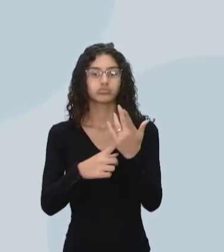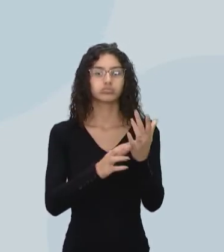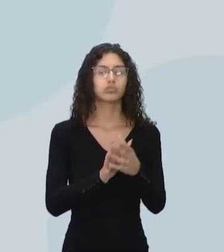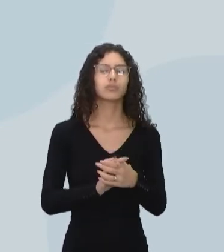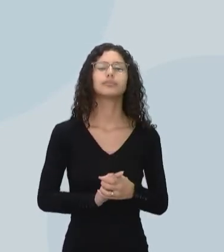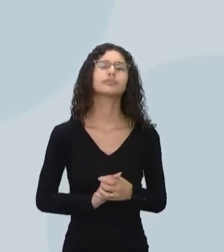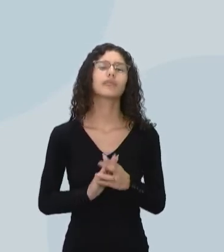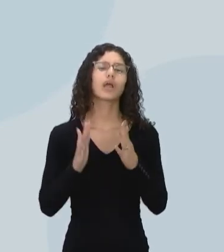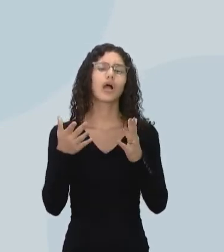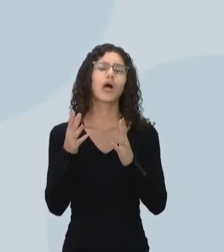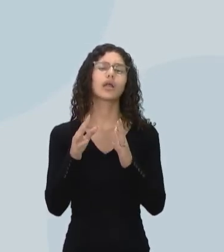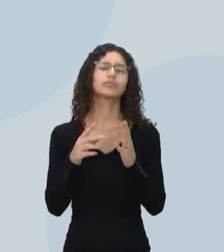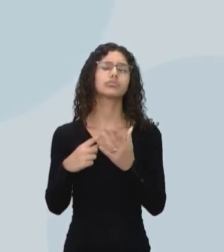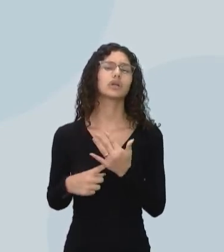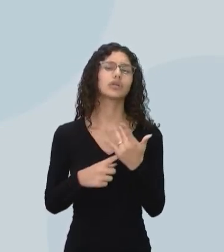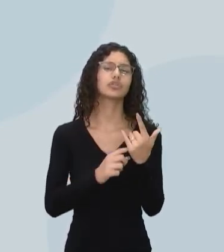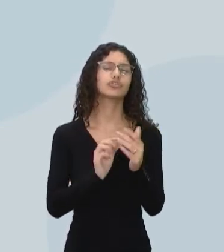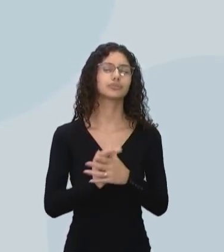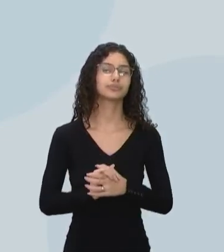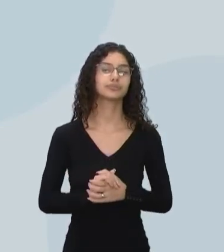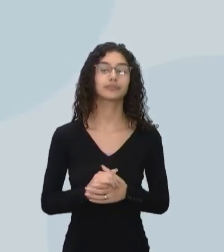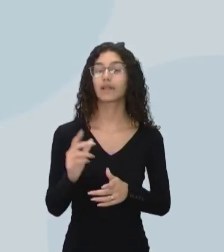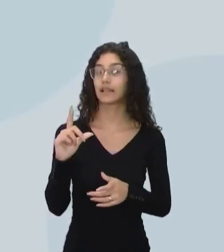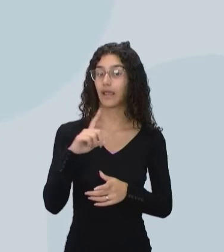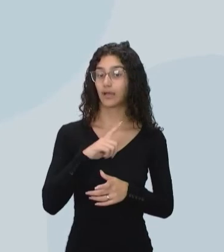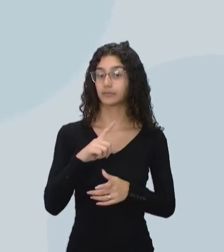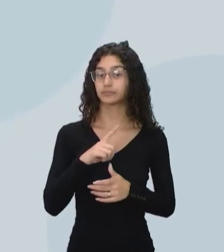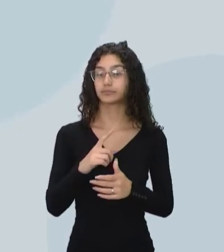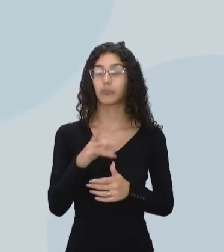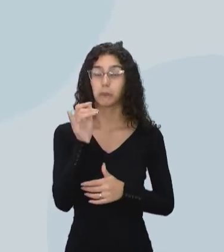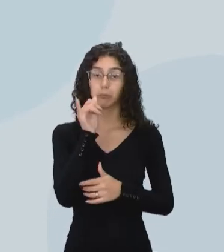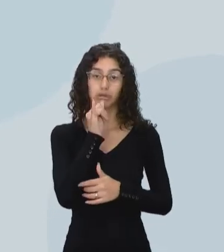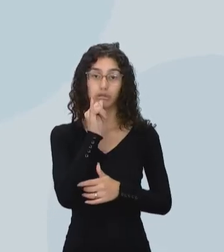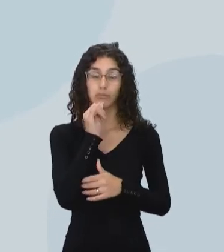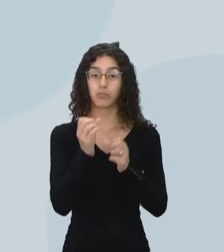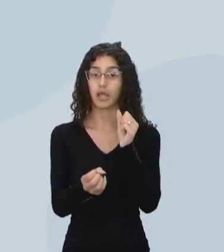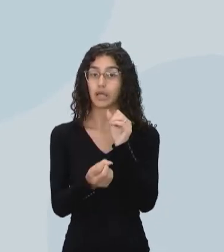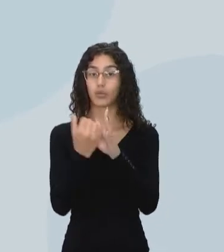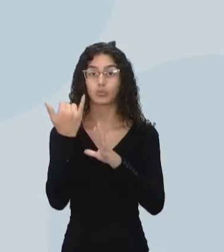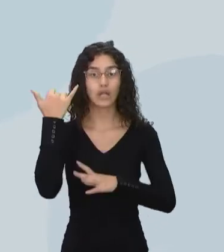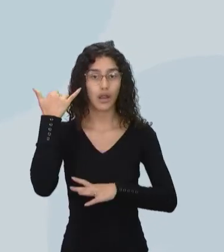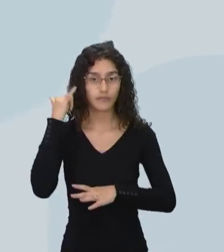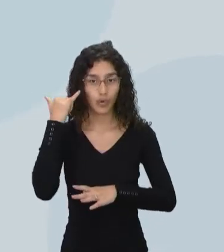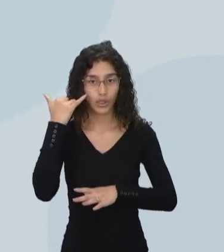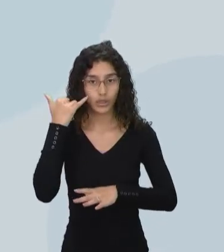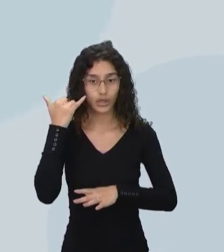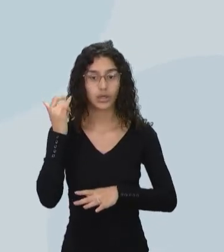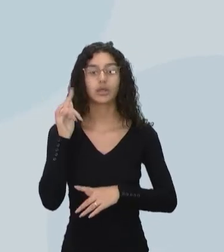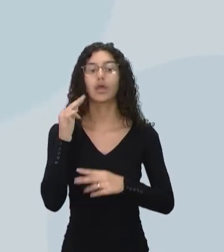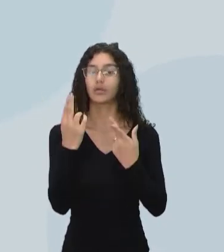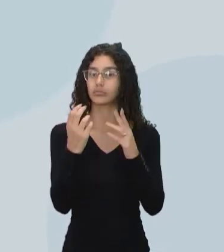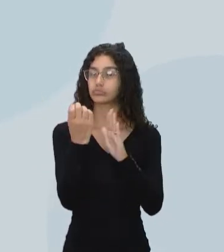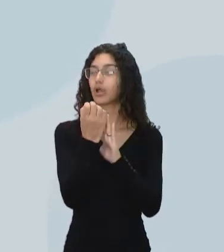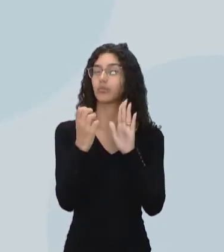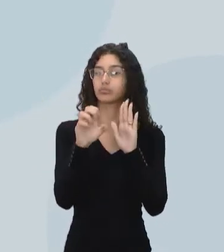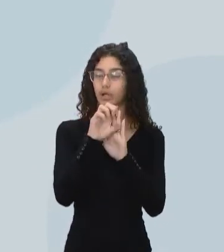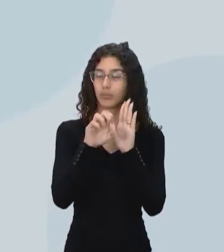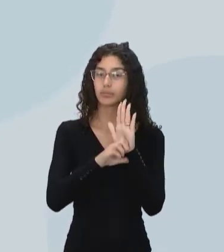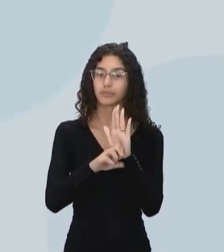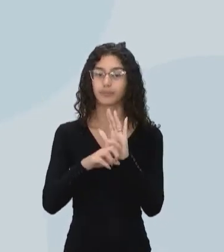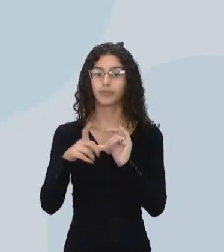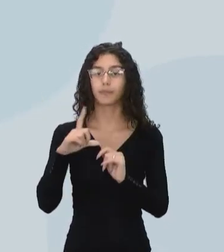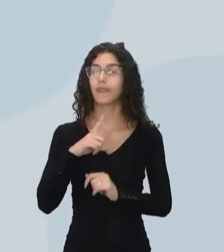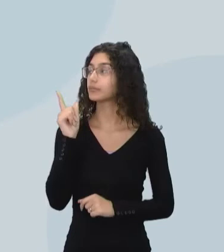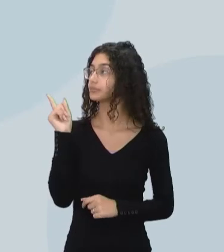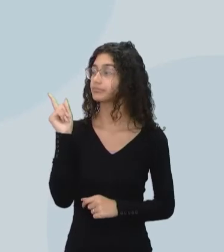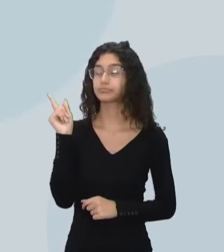Vamos para alguma dessas tecnologias. Nós temos, por exemplo, o surgimento do telefone, que é dessa mesma época. Então aqui nós temos